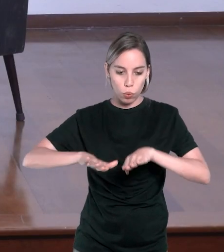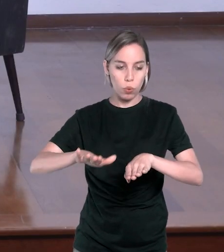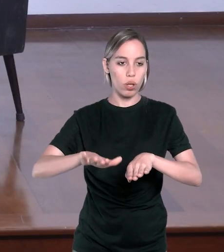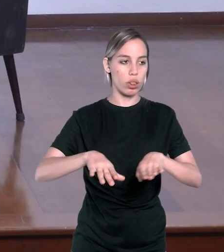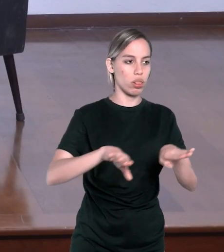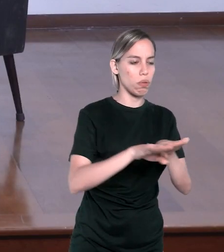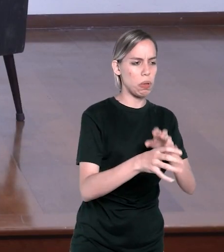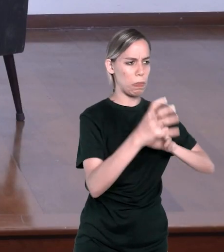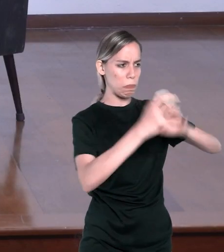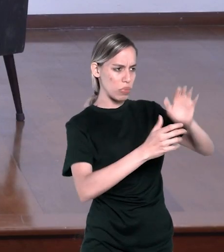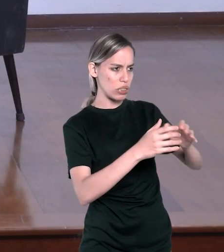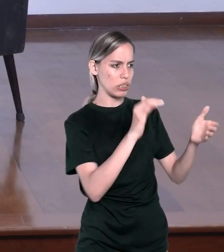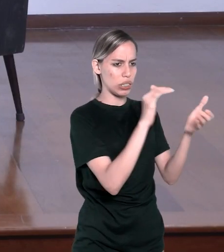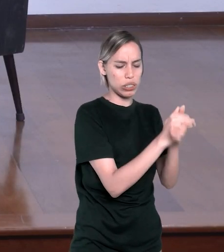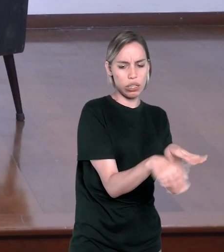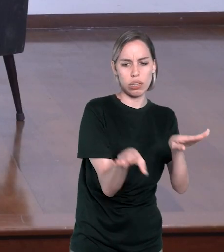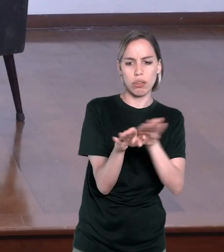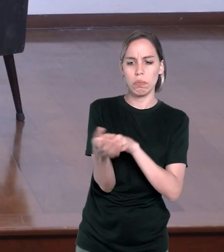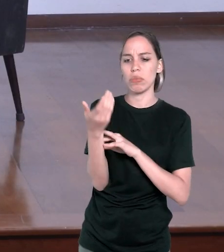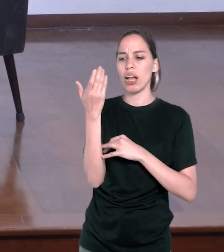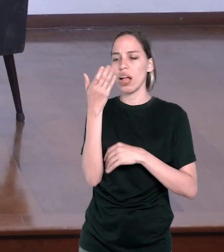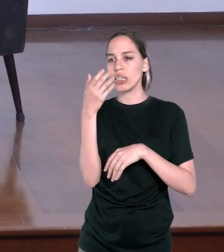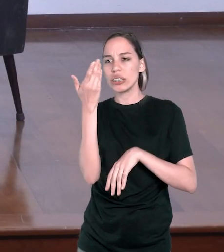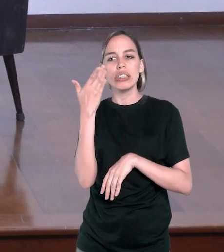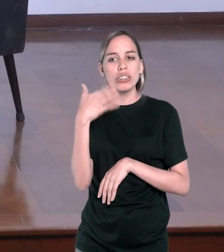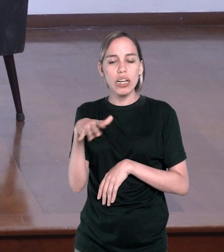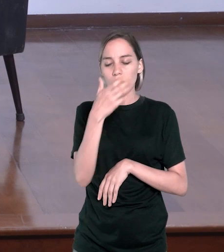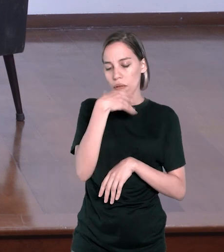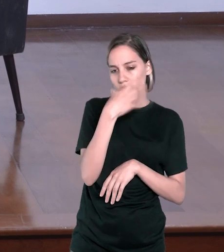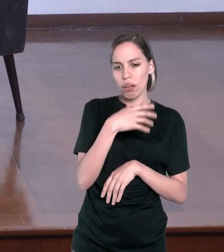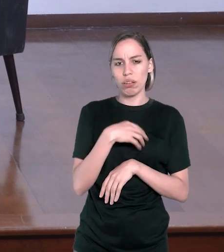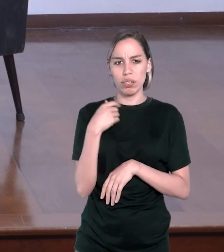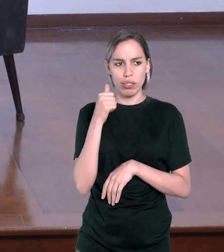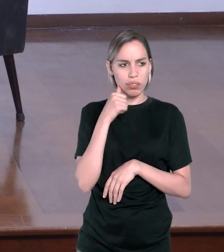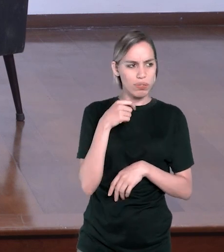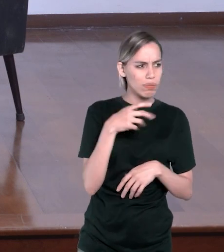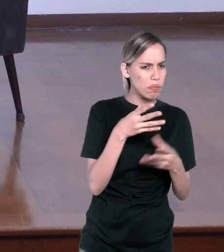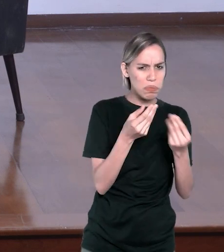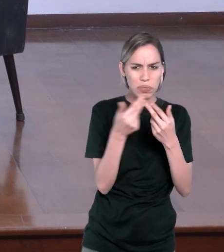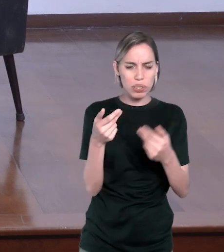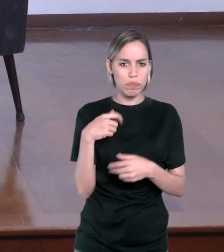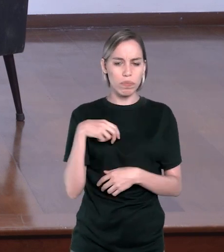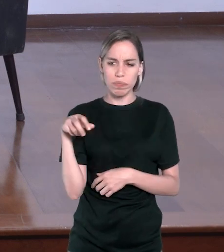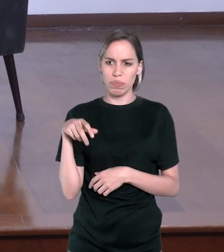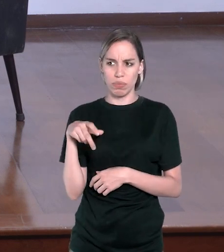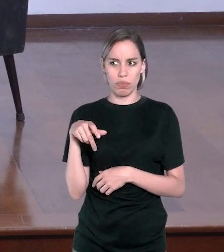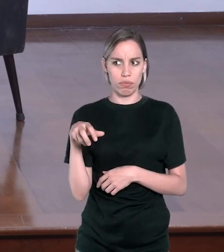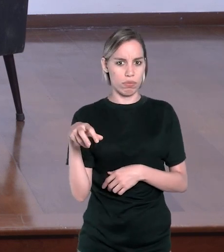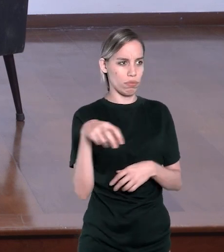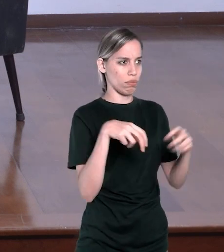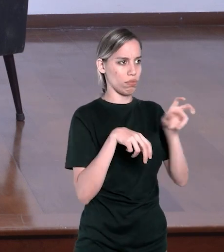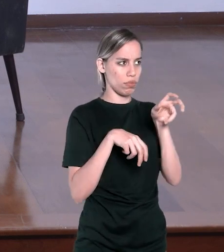de criança, um piano tocando bar. Brigitta deu meia volta, deparou-se com o velho banguela sorrindo a um palmo de